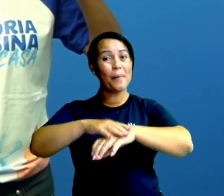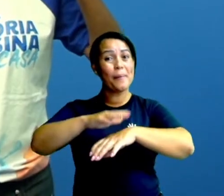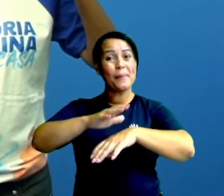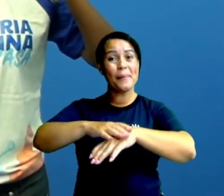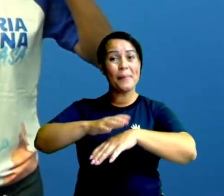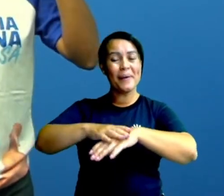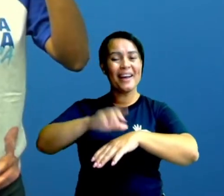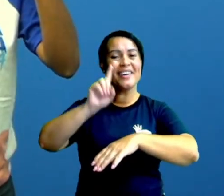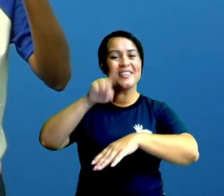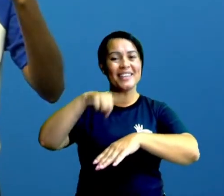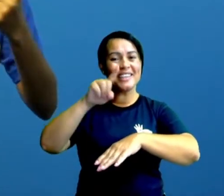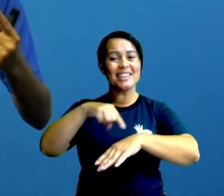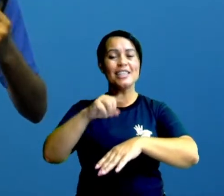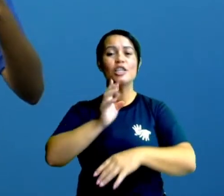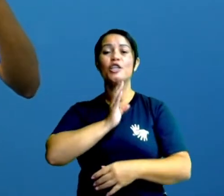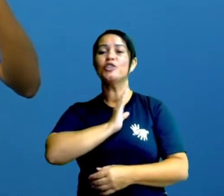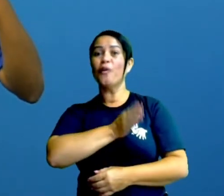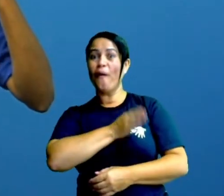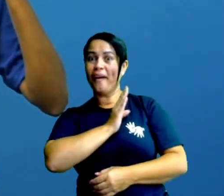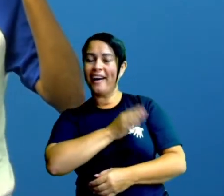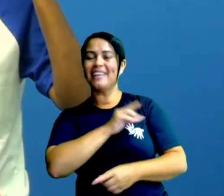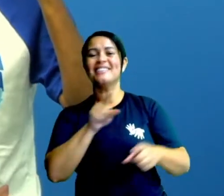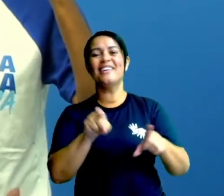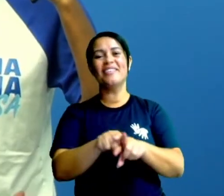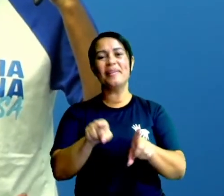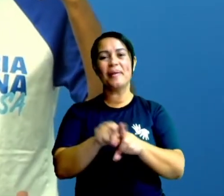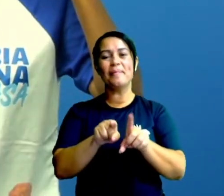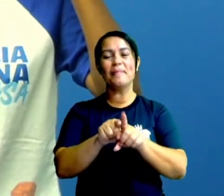mesmo coração